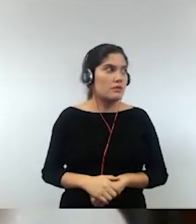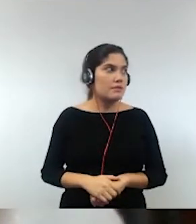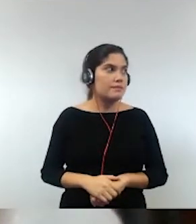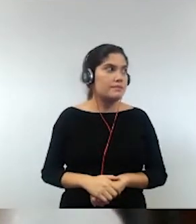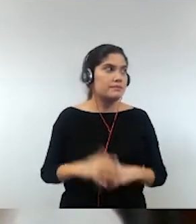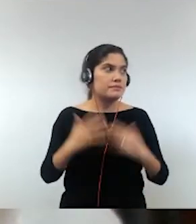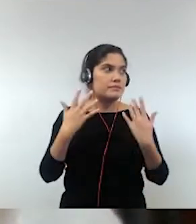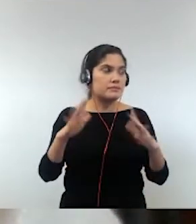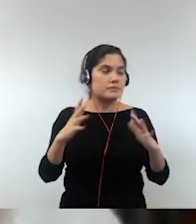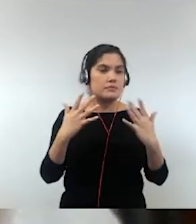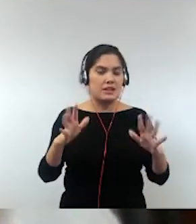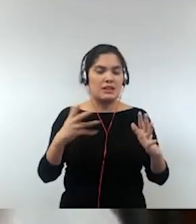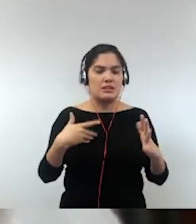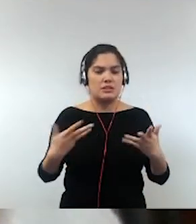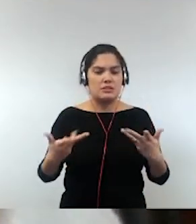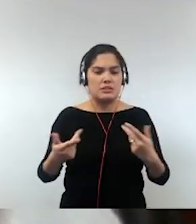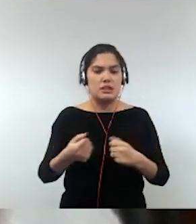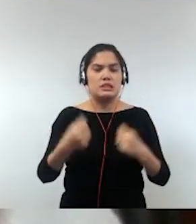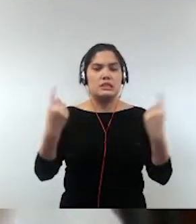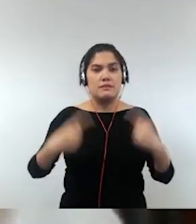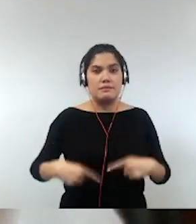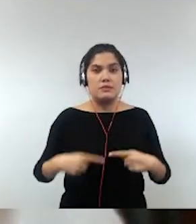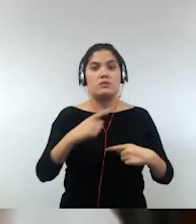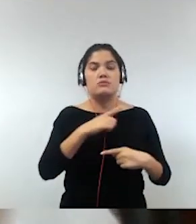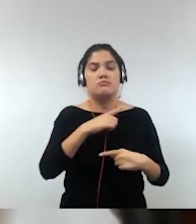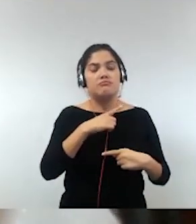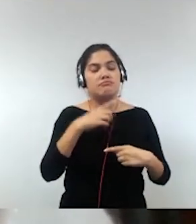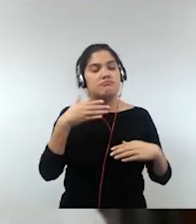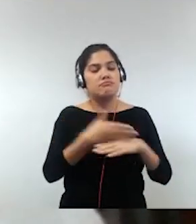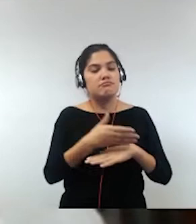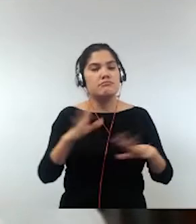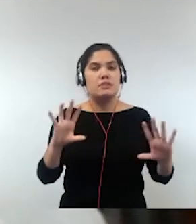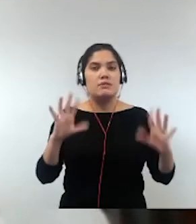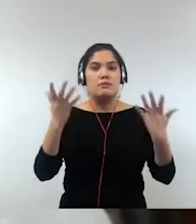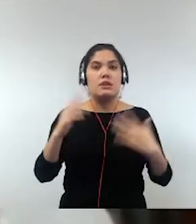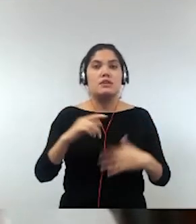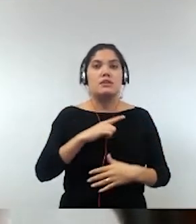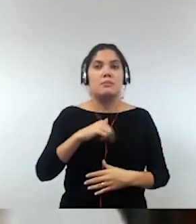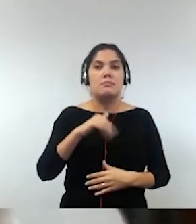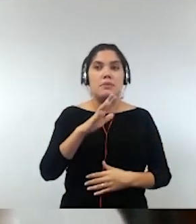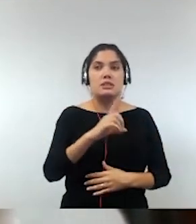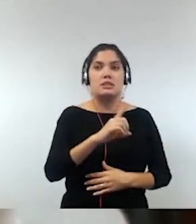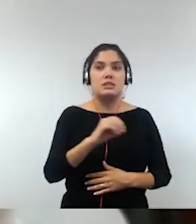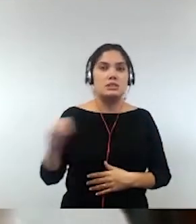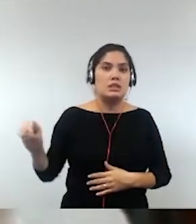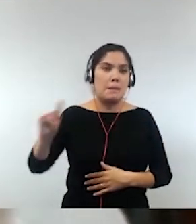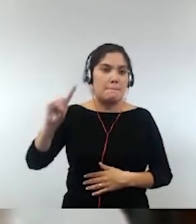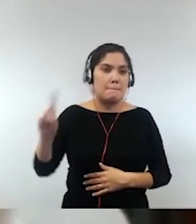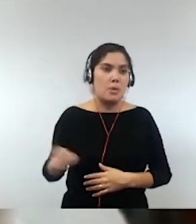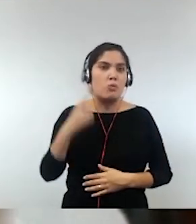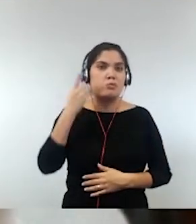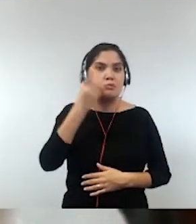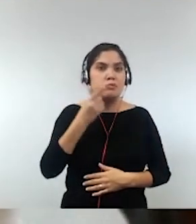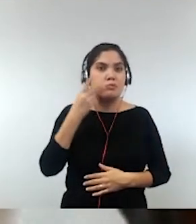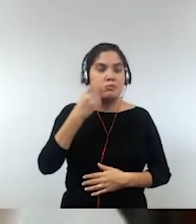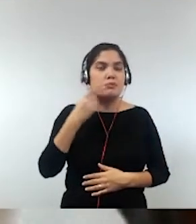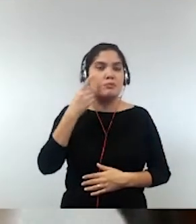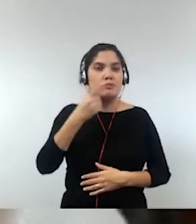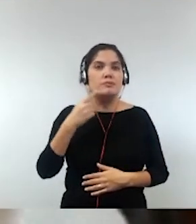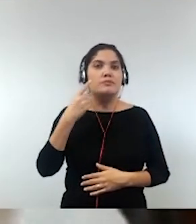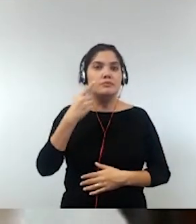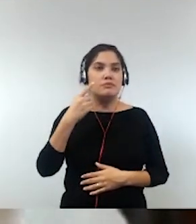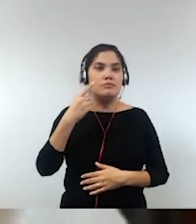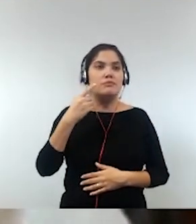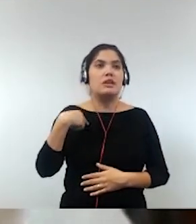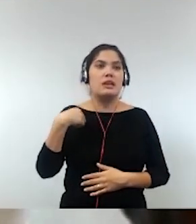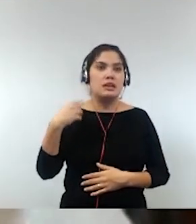honra e um desafio participar desse evento magnífico que reúne mais de 100 mil advogados e advogadas, né? É uma